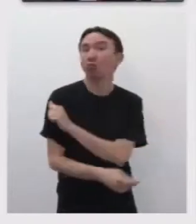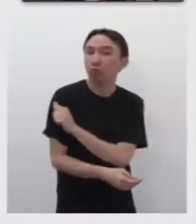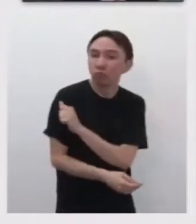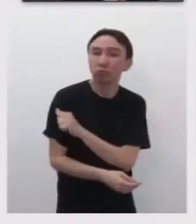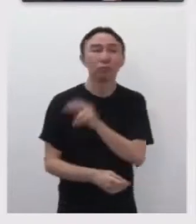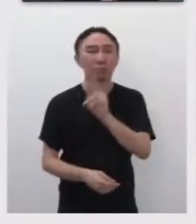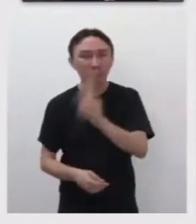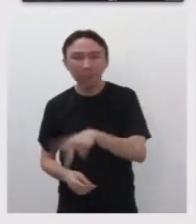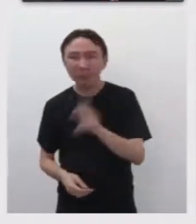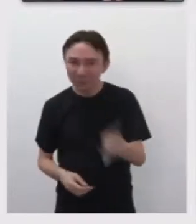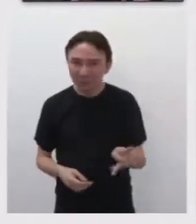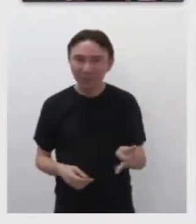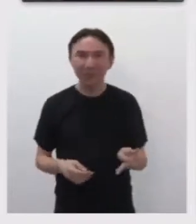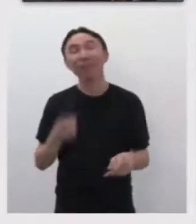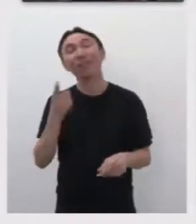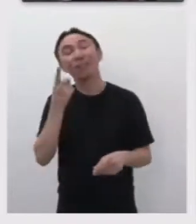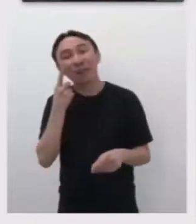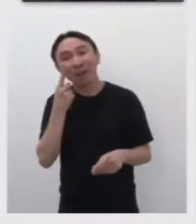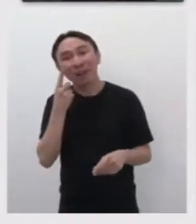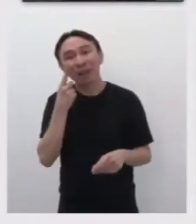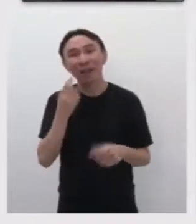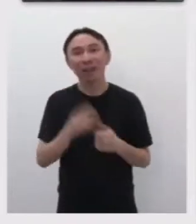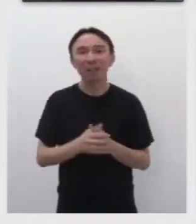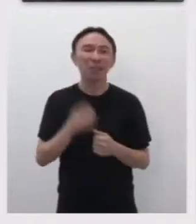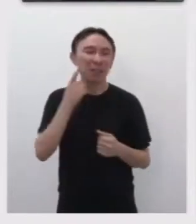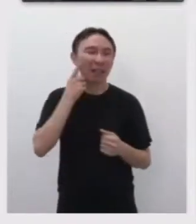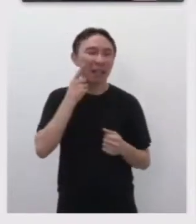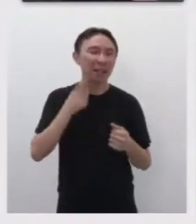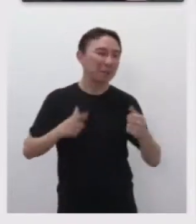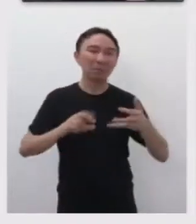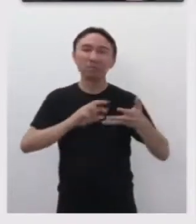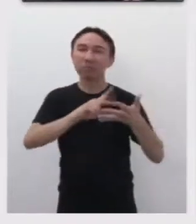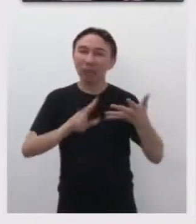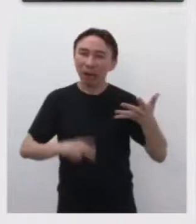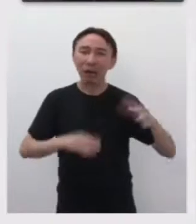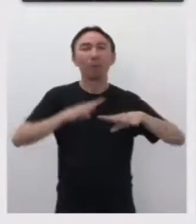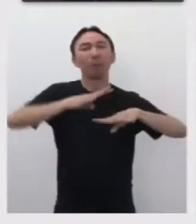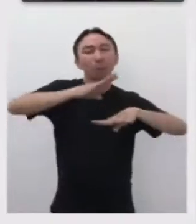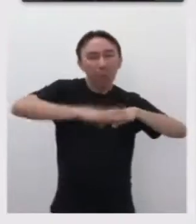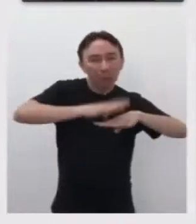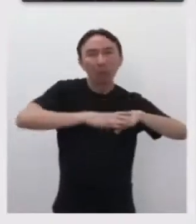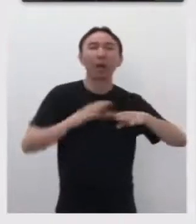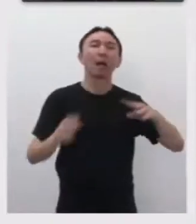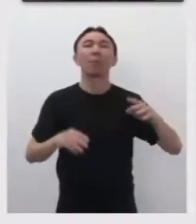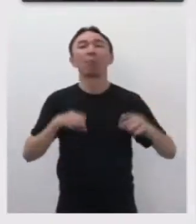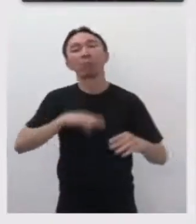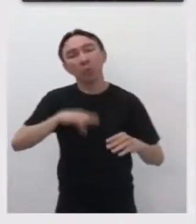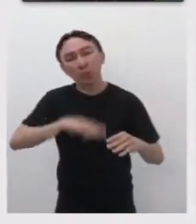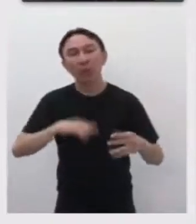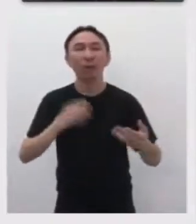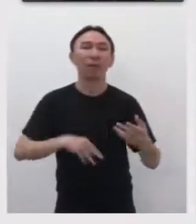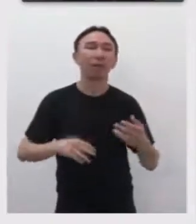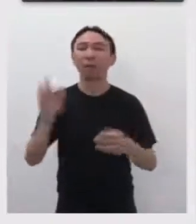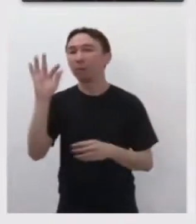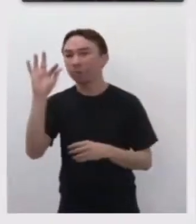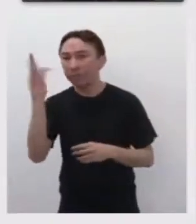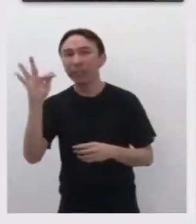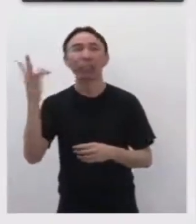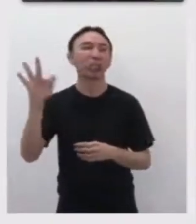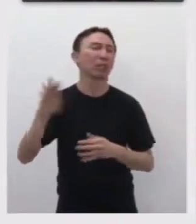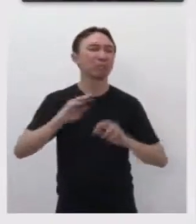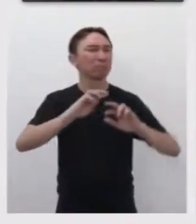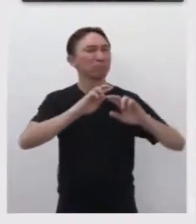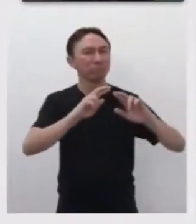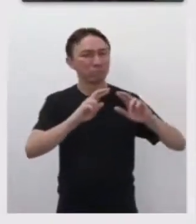eles vão olhar a nossa aba de disciplinas, tá? Então, aqui tem todas as disciplinas que são oferecidas pelo